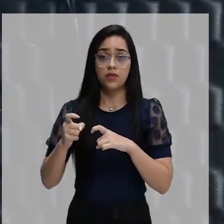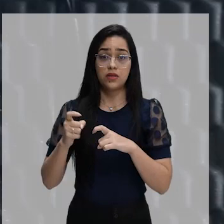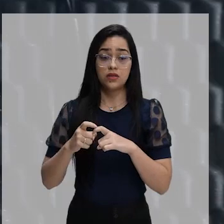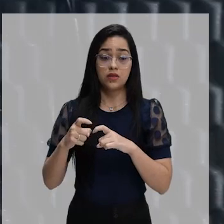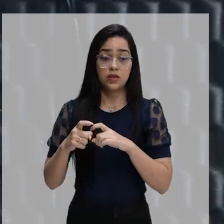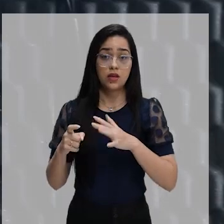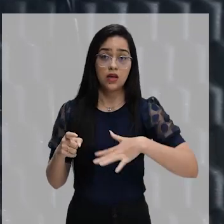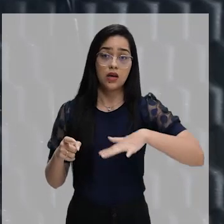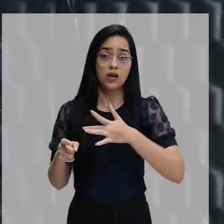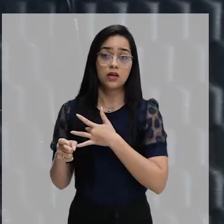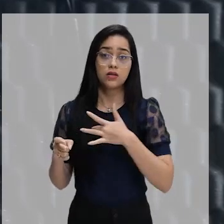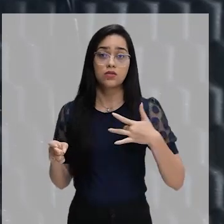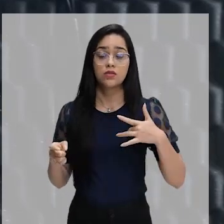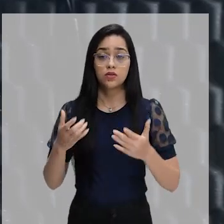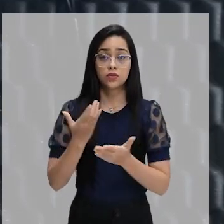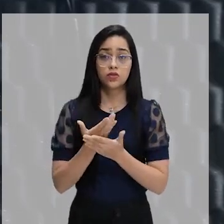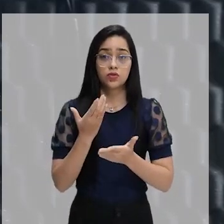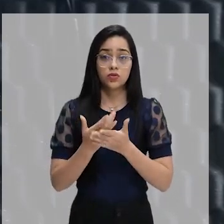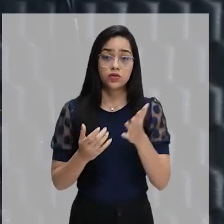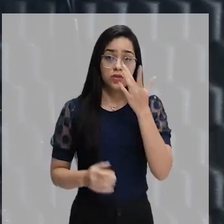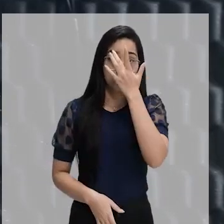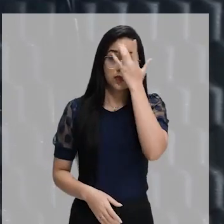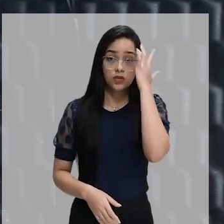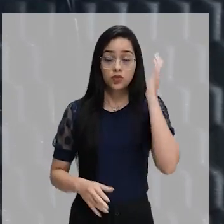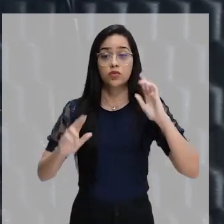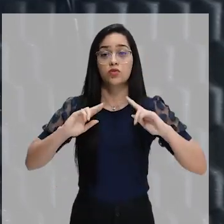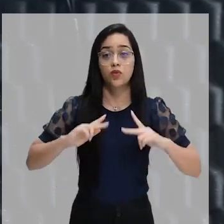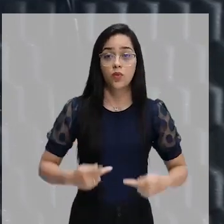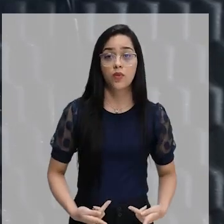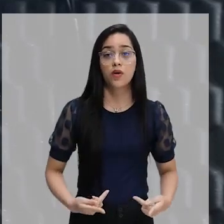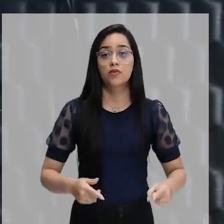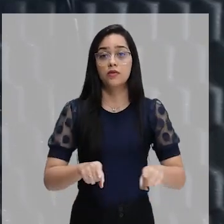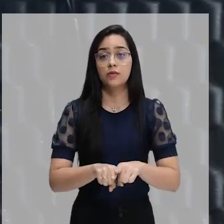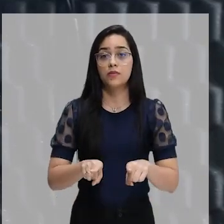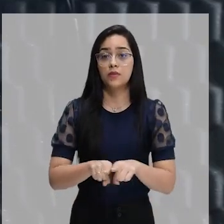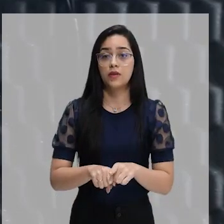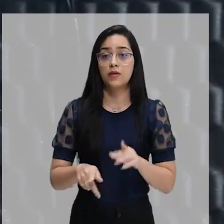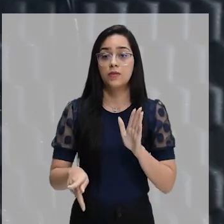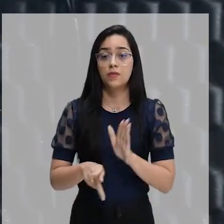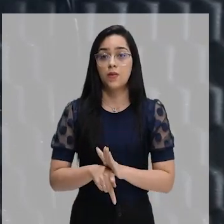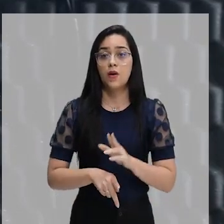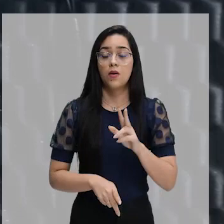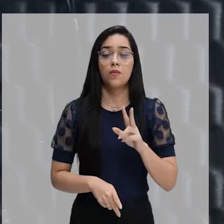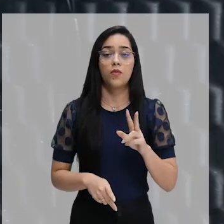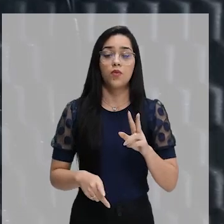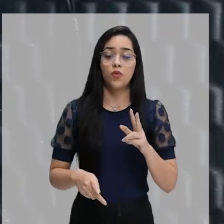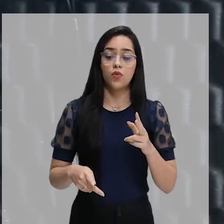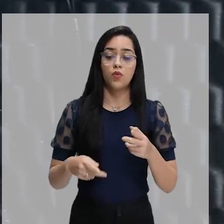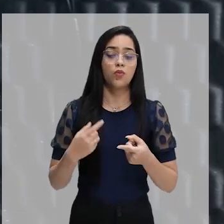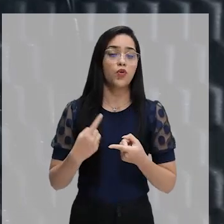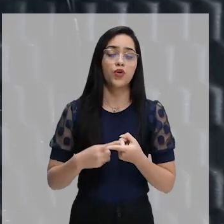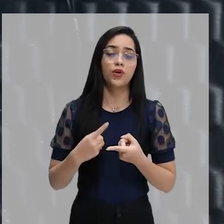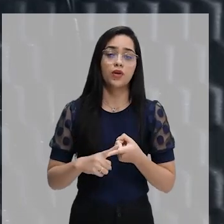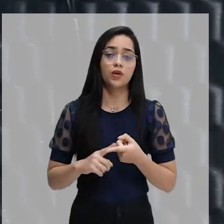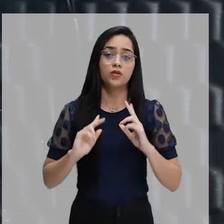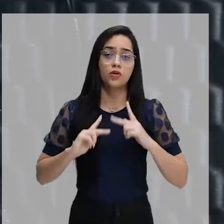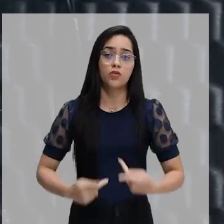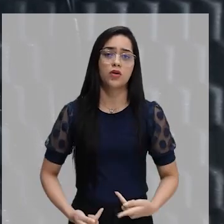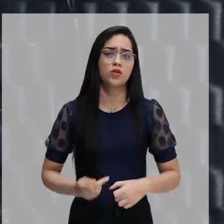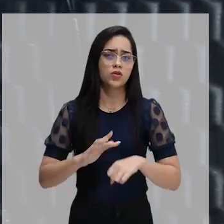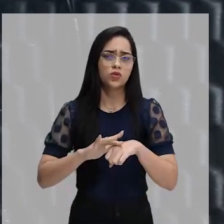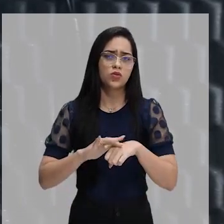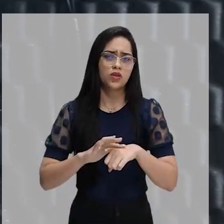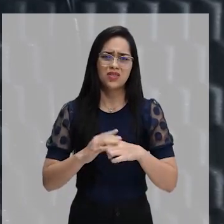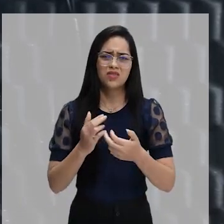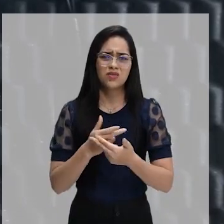da saúde, estuda o homem, estuda o ser humano, as suas reações vitais, por que o ser humano adoece,